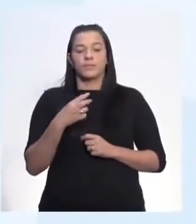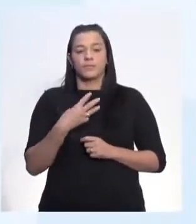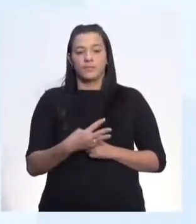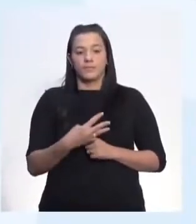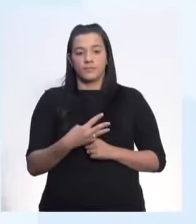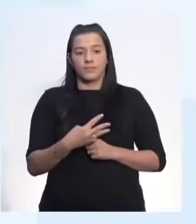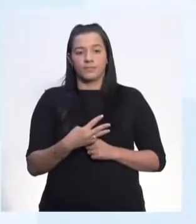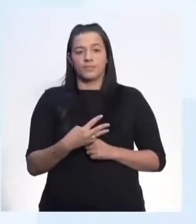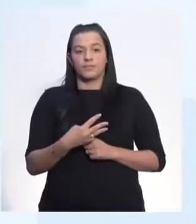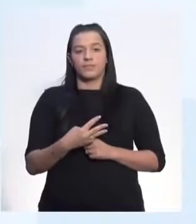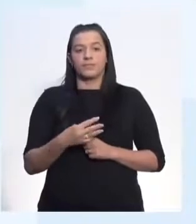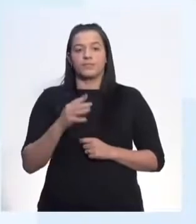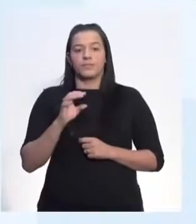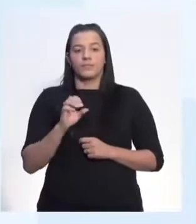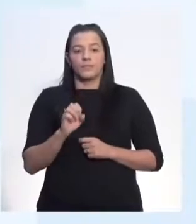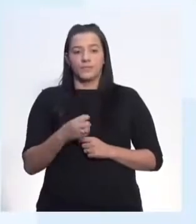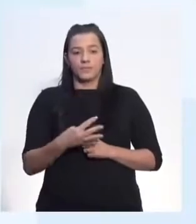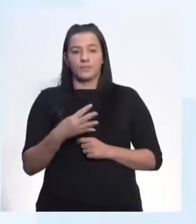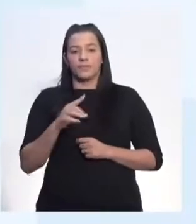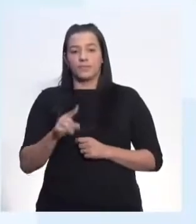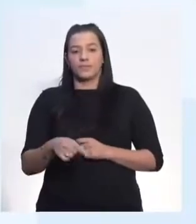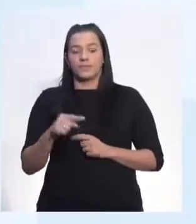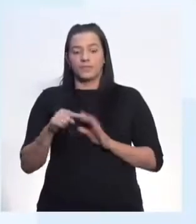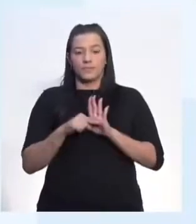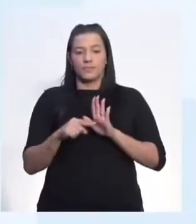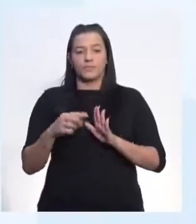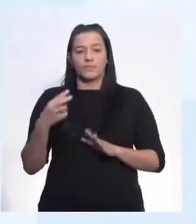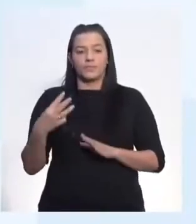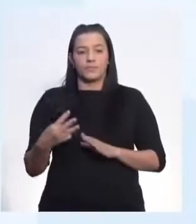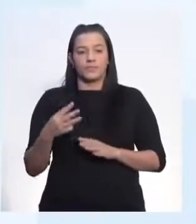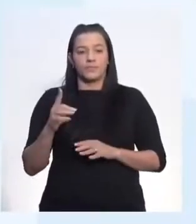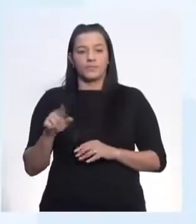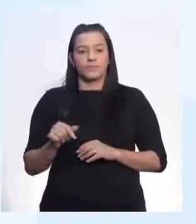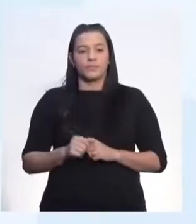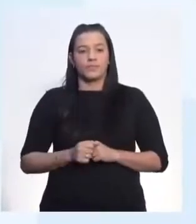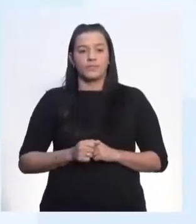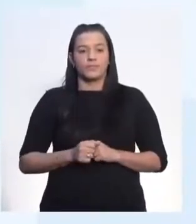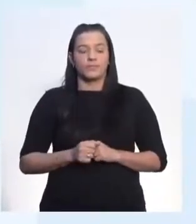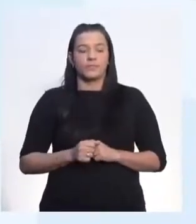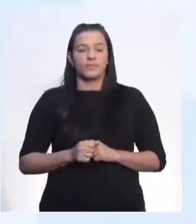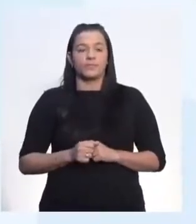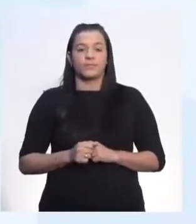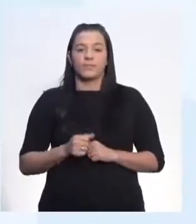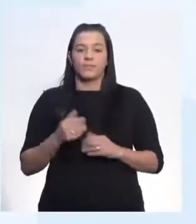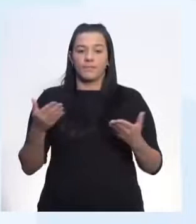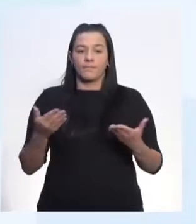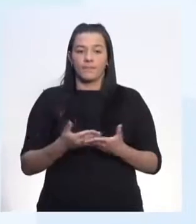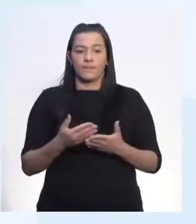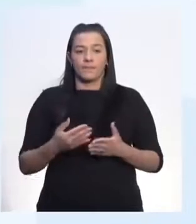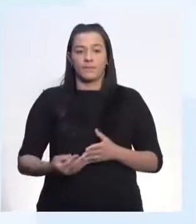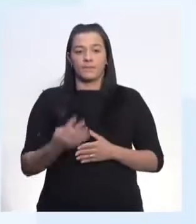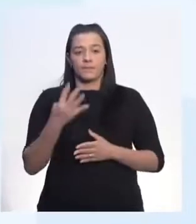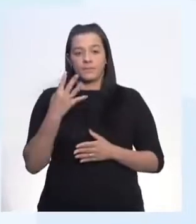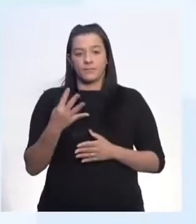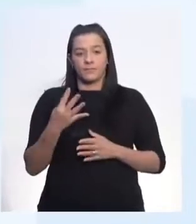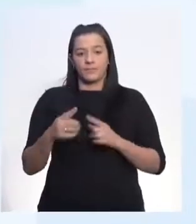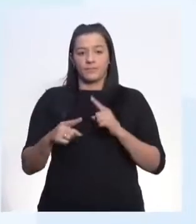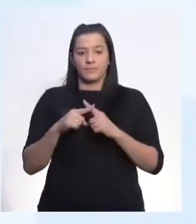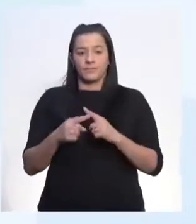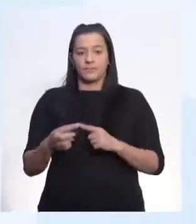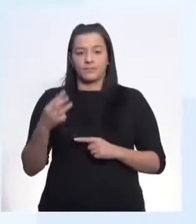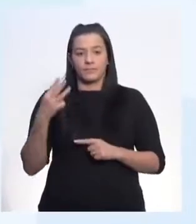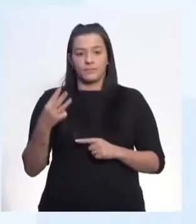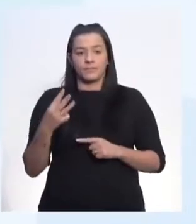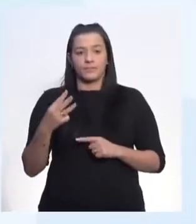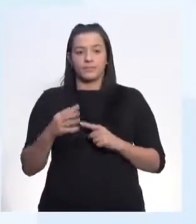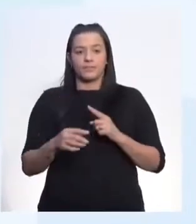3 fatorial, 4 menos 3 fatorial. Essa tá muito fácil, hein, pessoal? Porque,